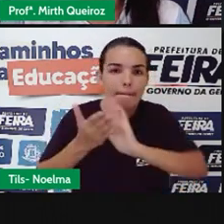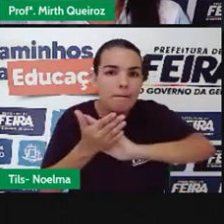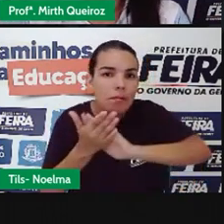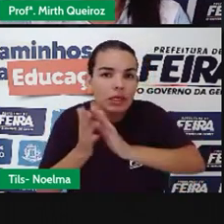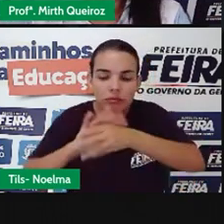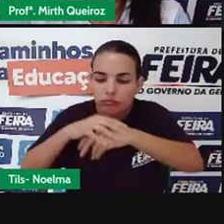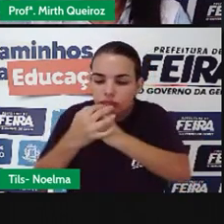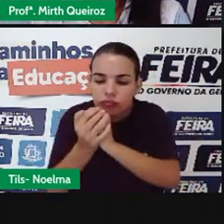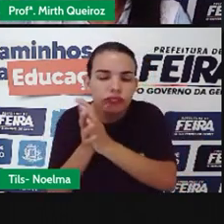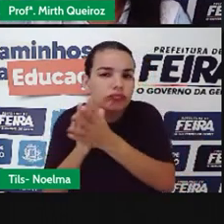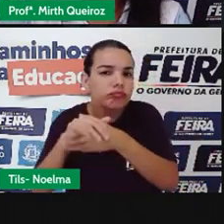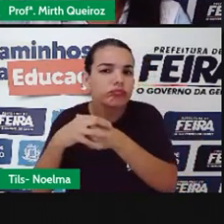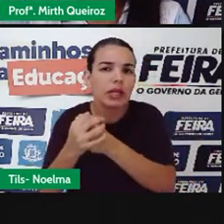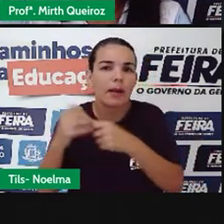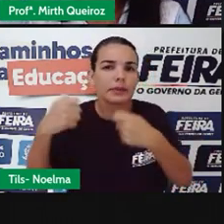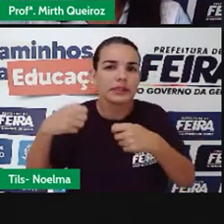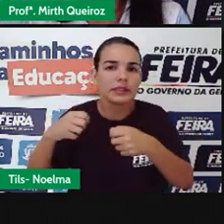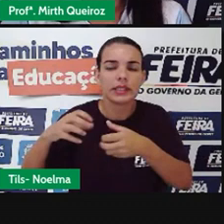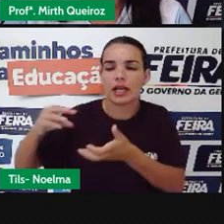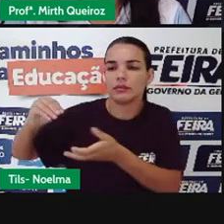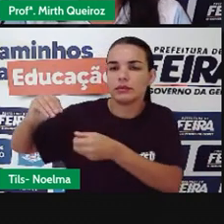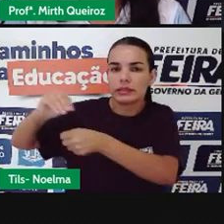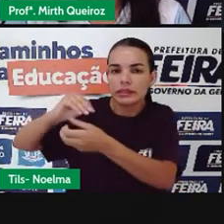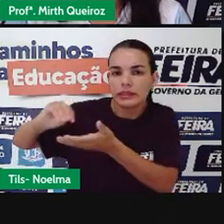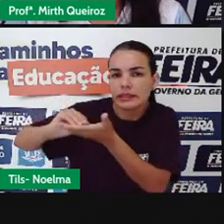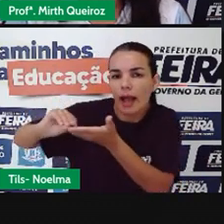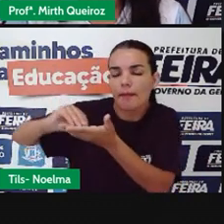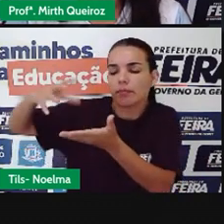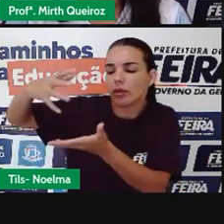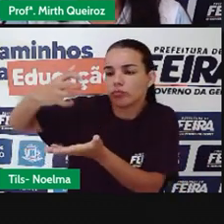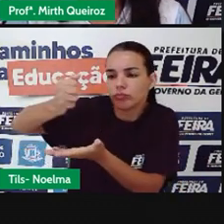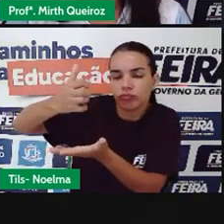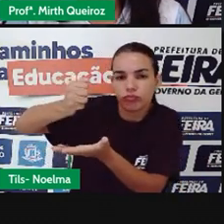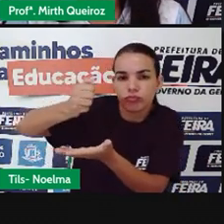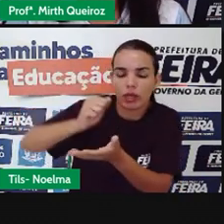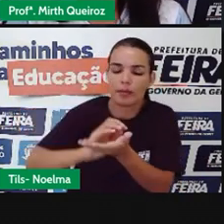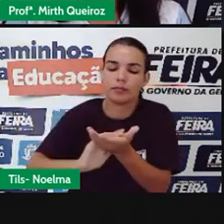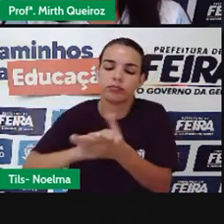direitinho ó tá lá sabão né